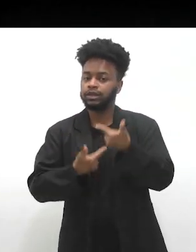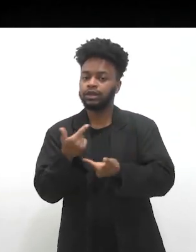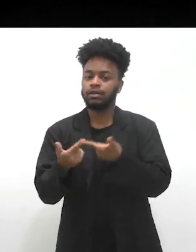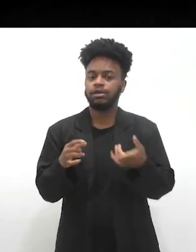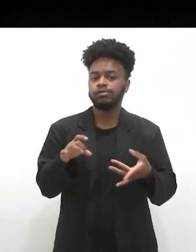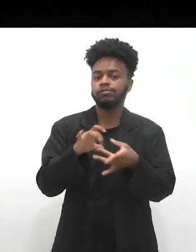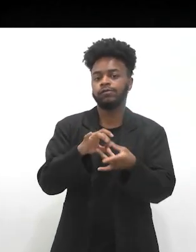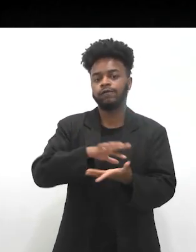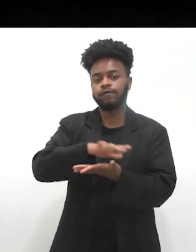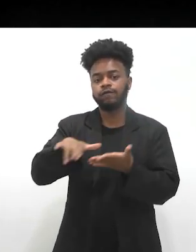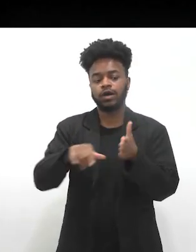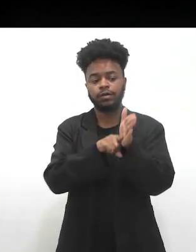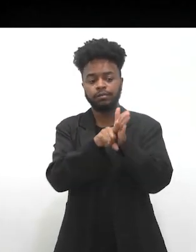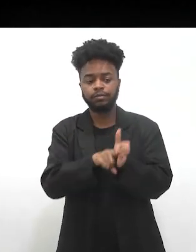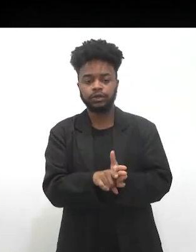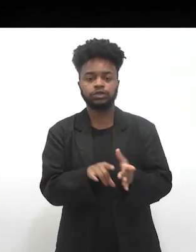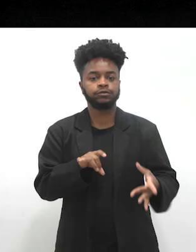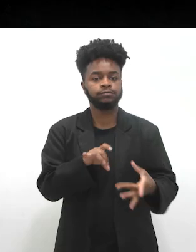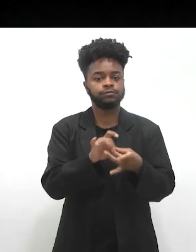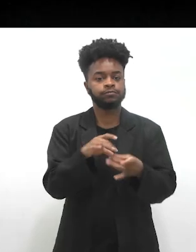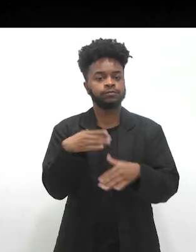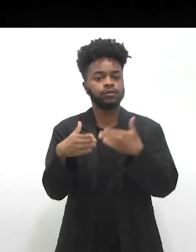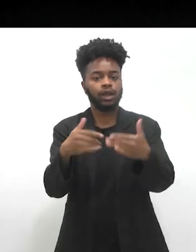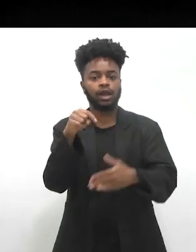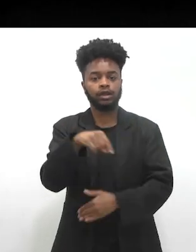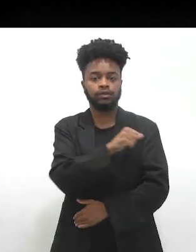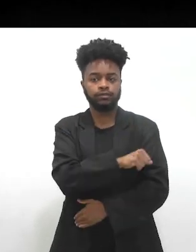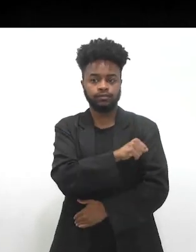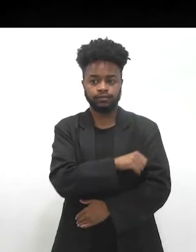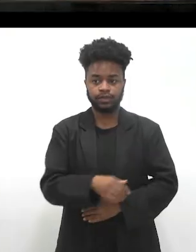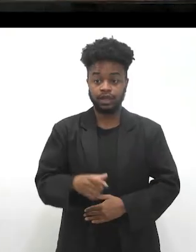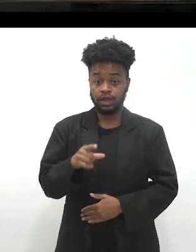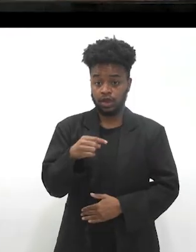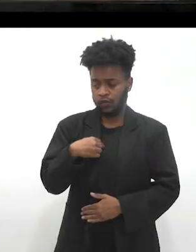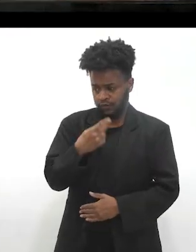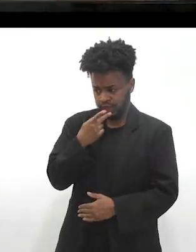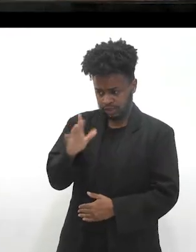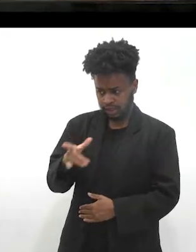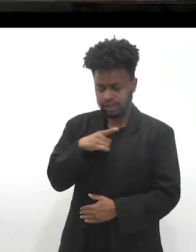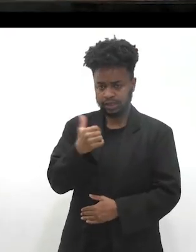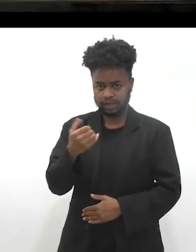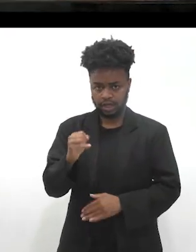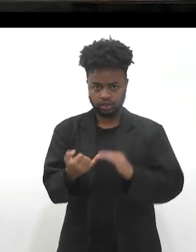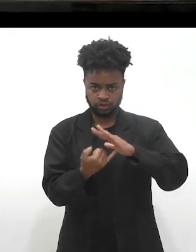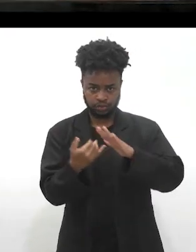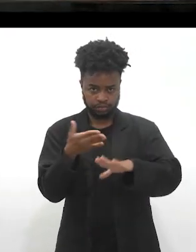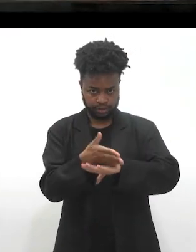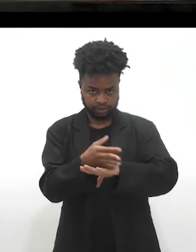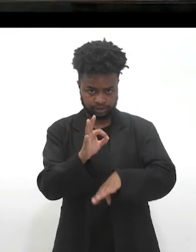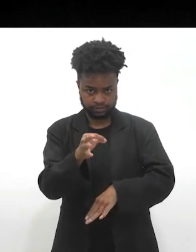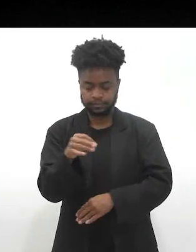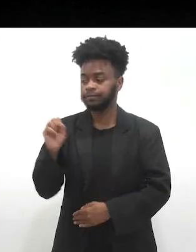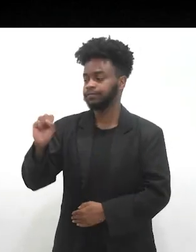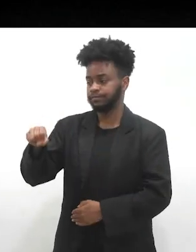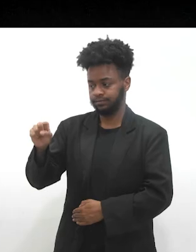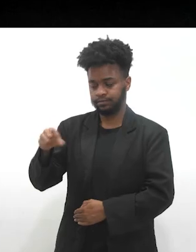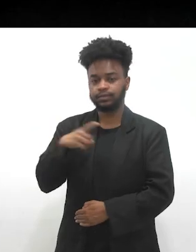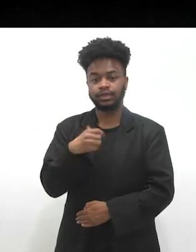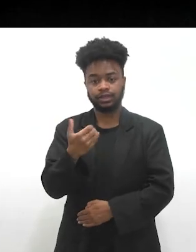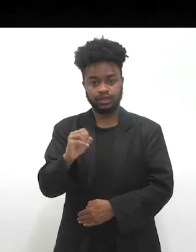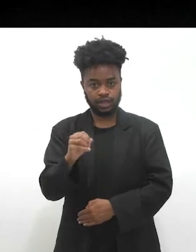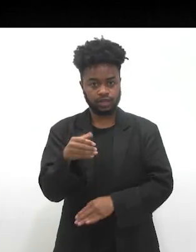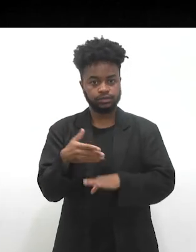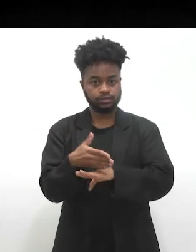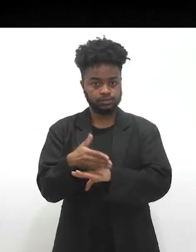trabalhamos diversas linhas de pesquisas para desenvolver o estado do Rio de Janeiro. Como eu disse, são 10 instituições que fazem parte, né? Isso.